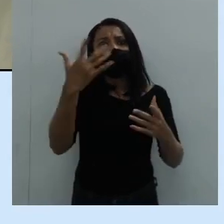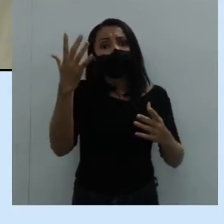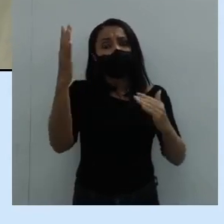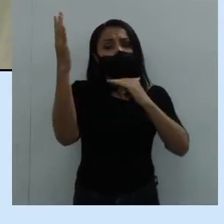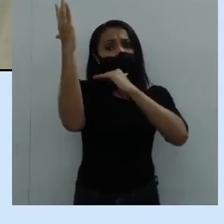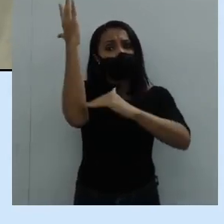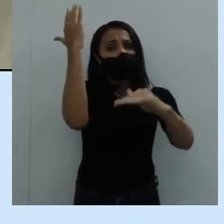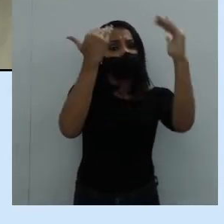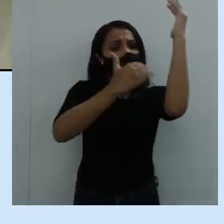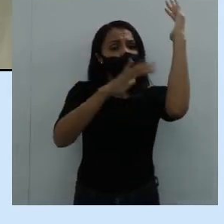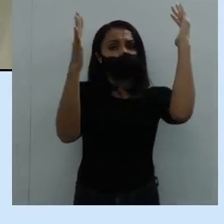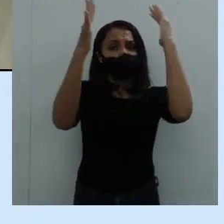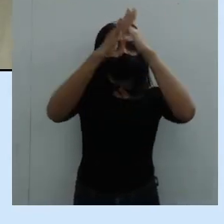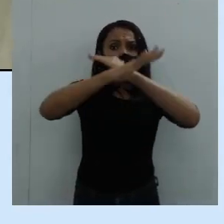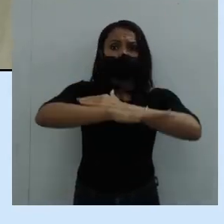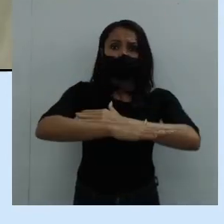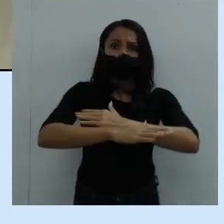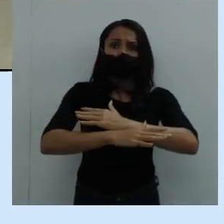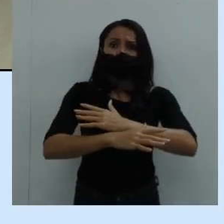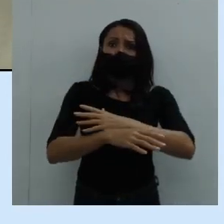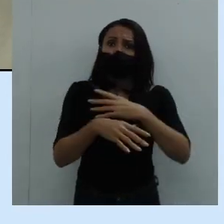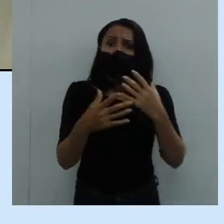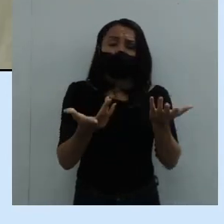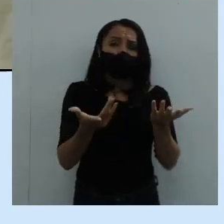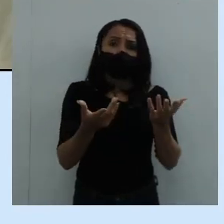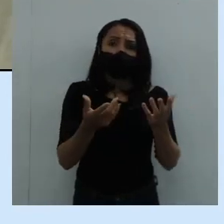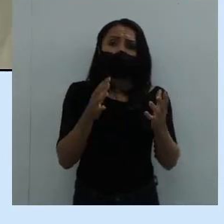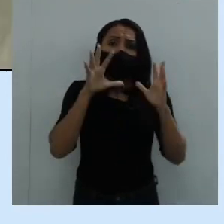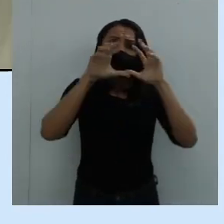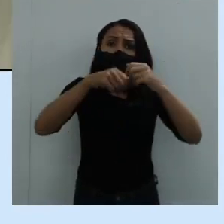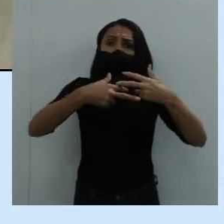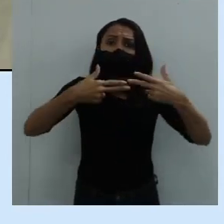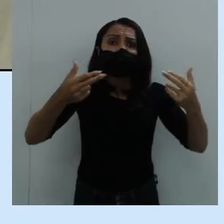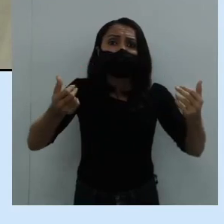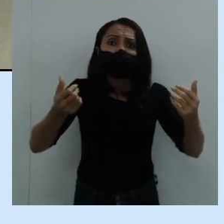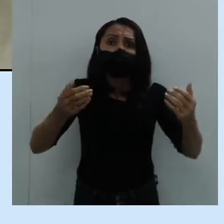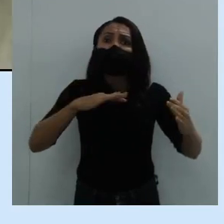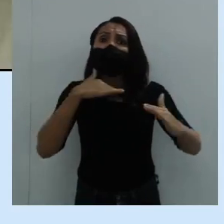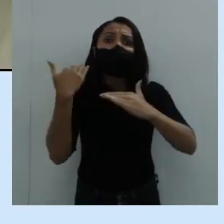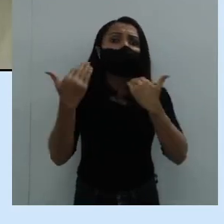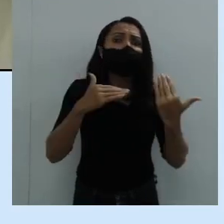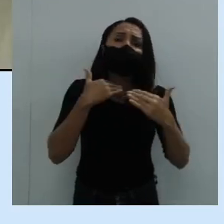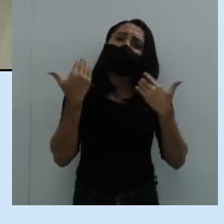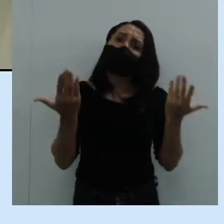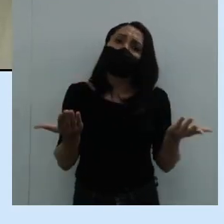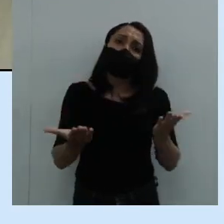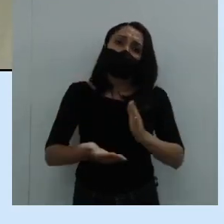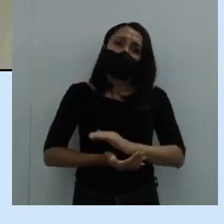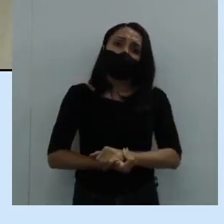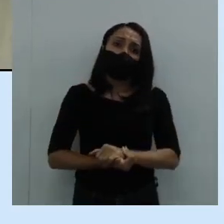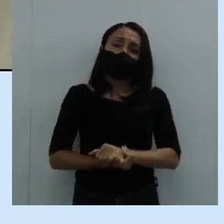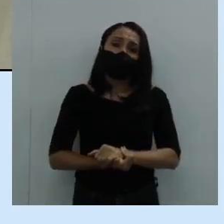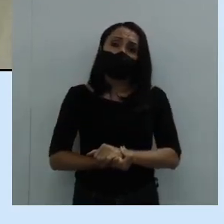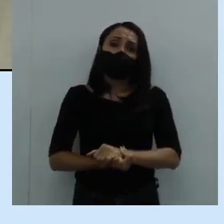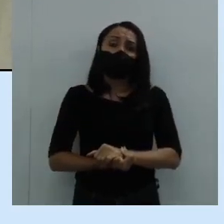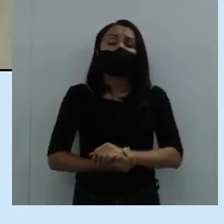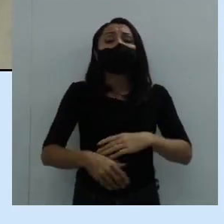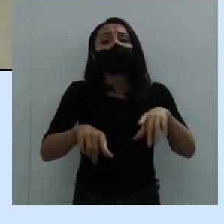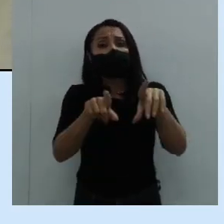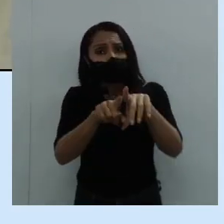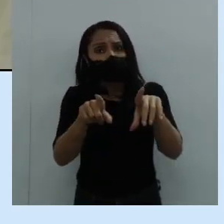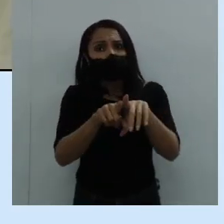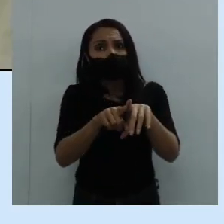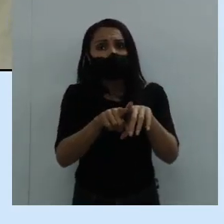desmata, você está tirando a casa deles. Eles não vão para outro local, não. Eles vão morrer, entrar em extinção. Além também